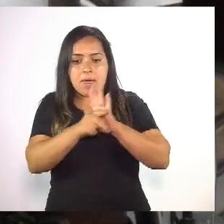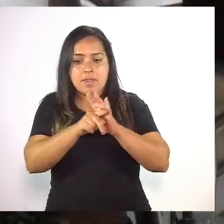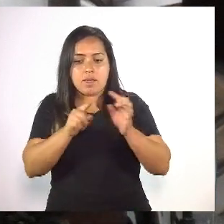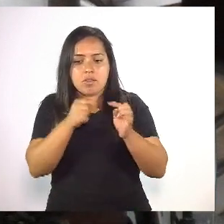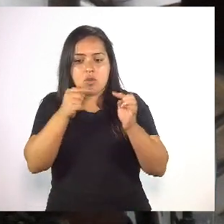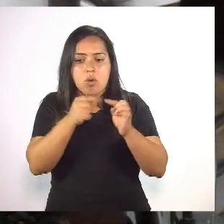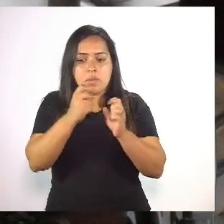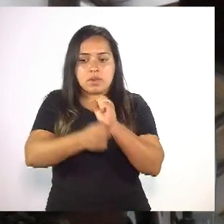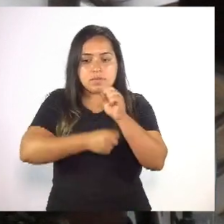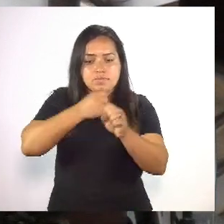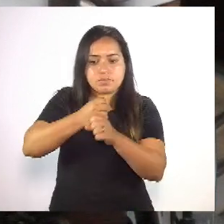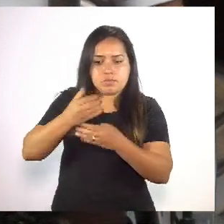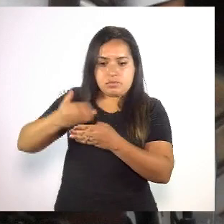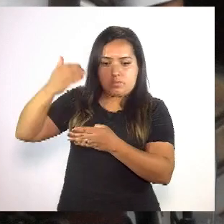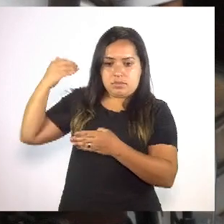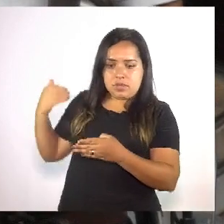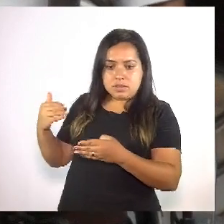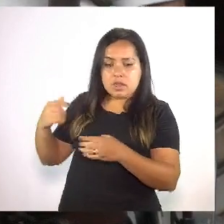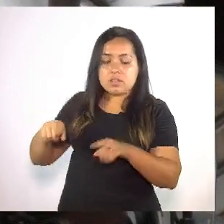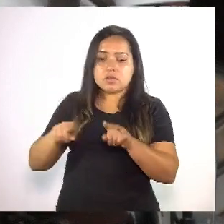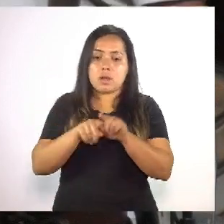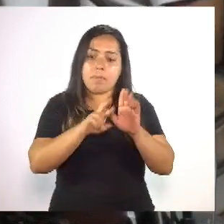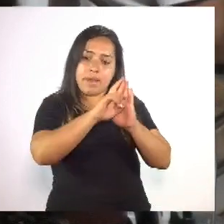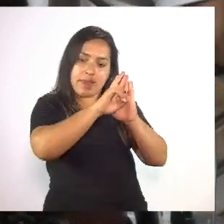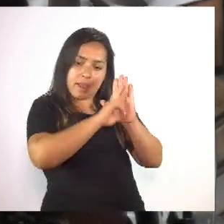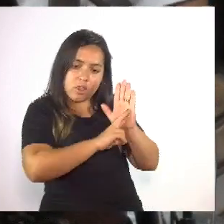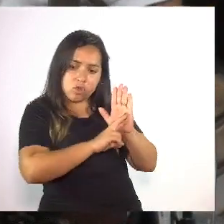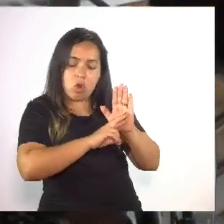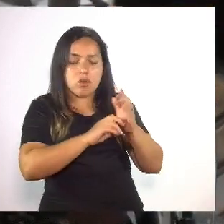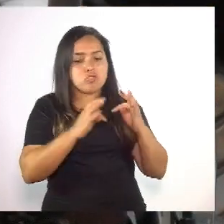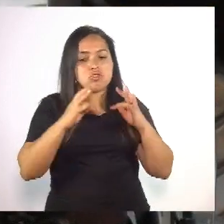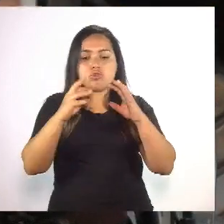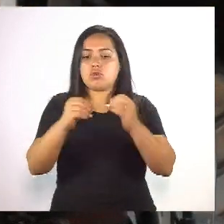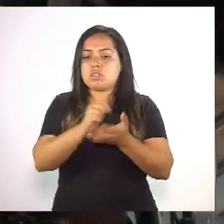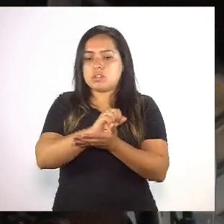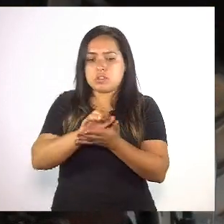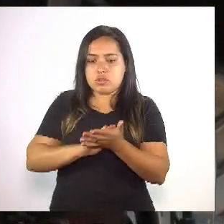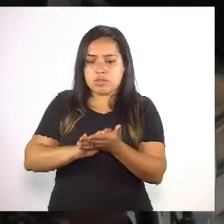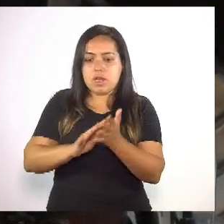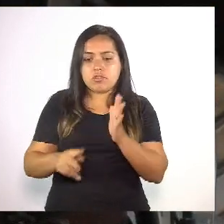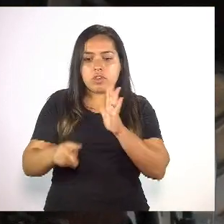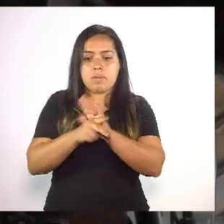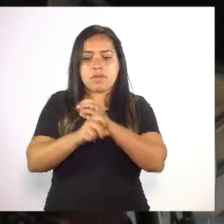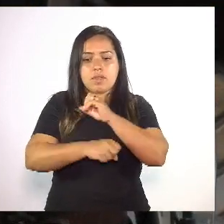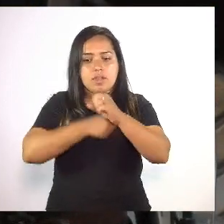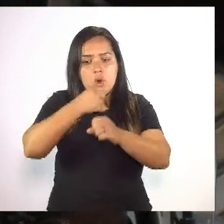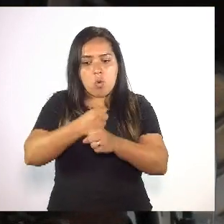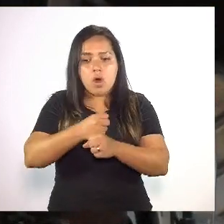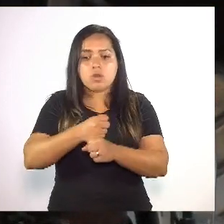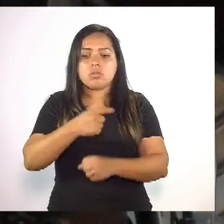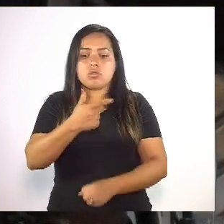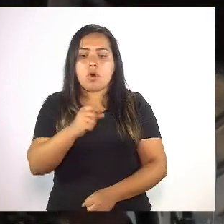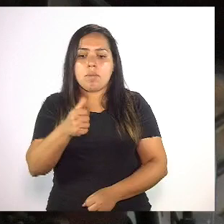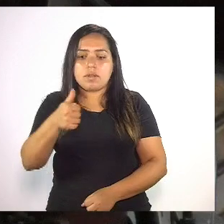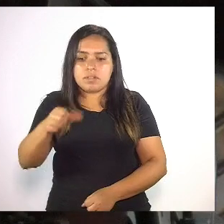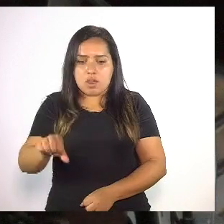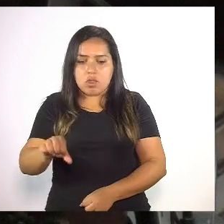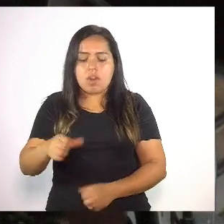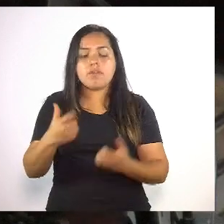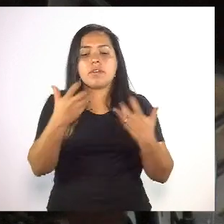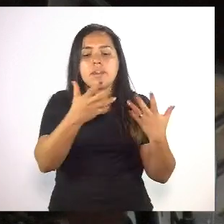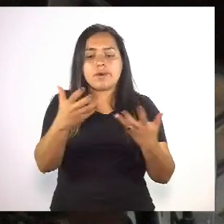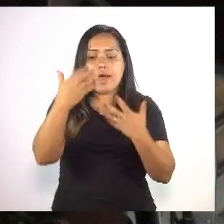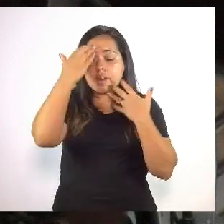relatório das atividades do Tribunal durante o exercício de 2019. Quero registrar a presença dos senhores deputados. Estou vendo aí a